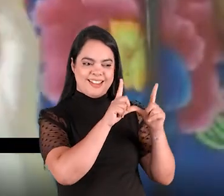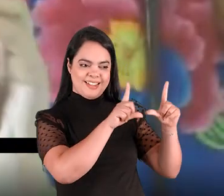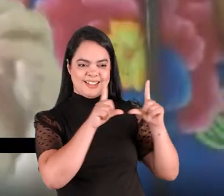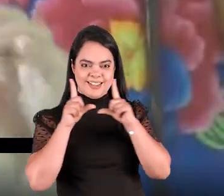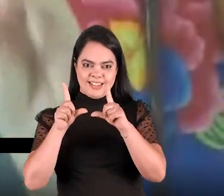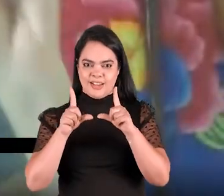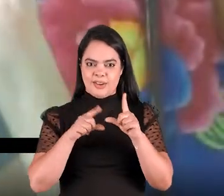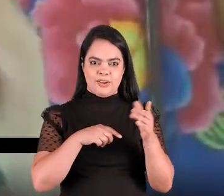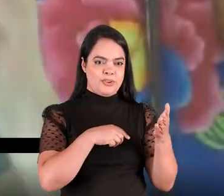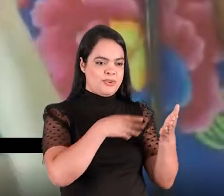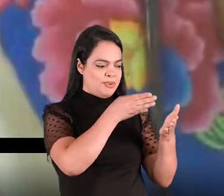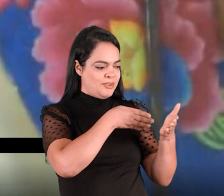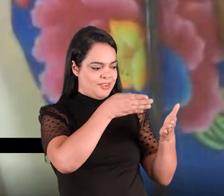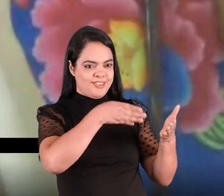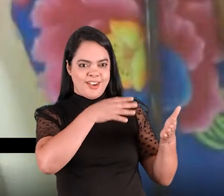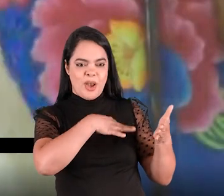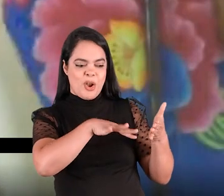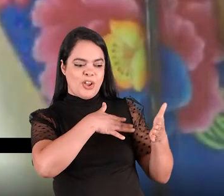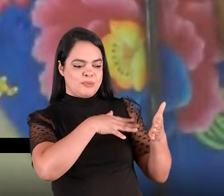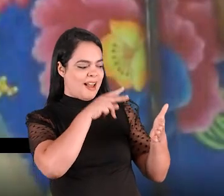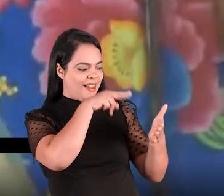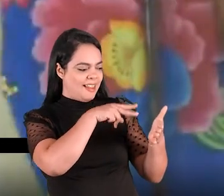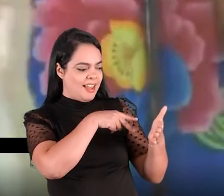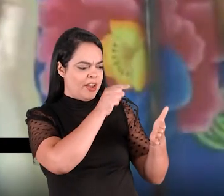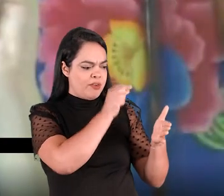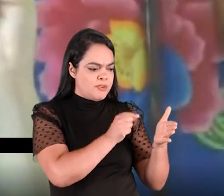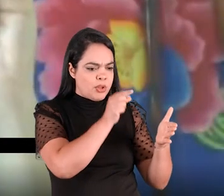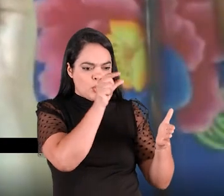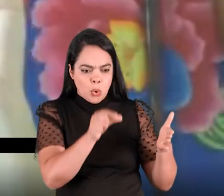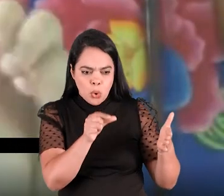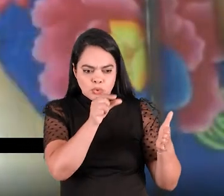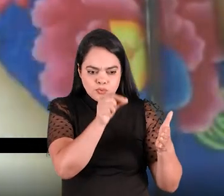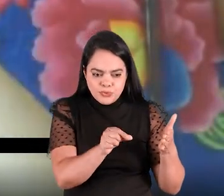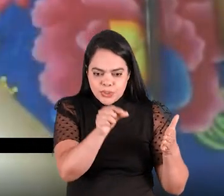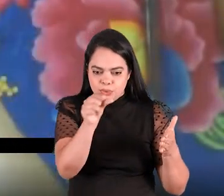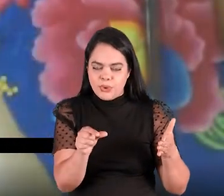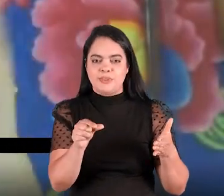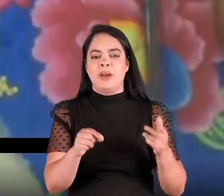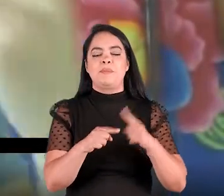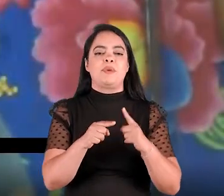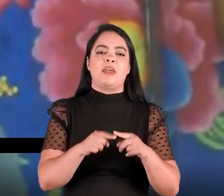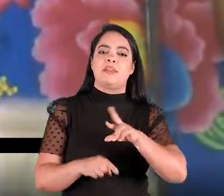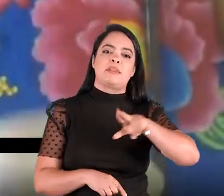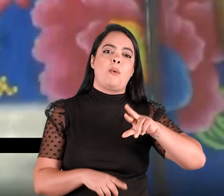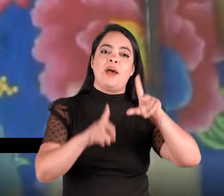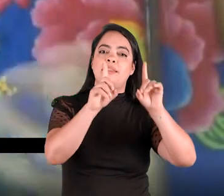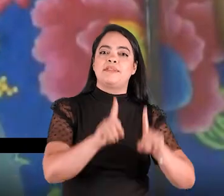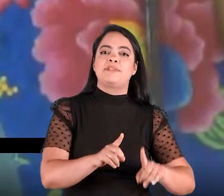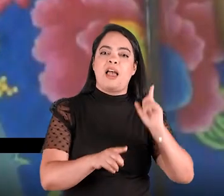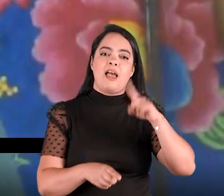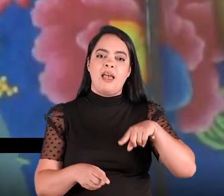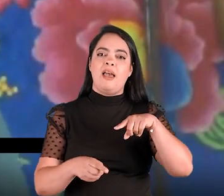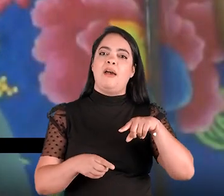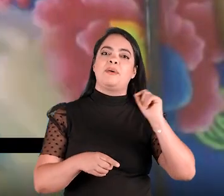da charge lá do fino e fino, porque ali não era deficiência, era uma leitura